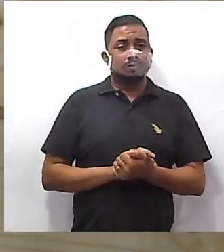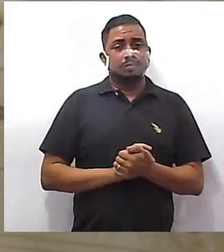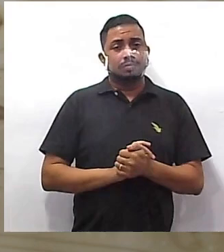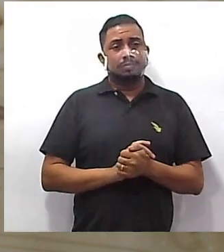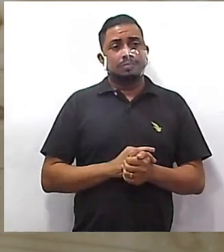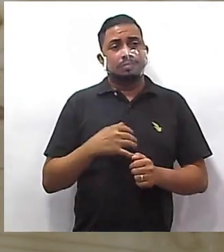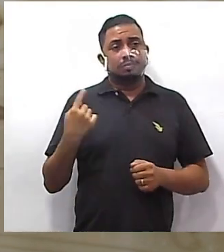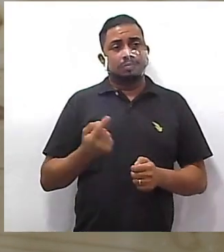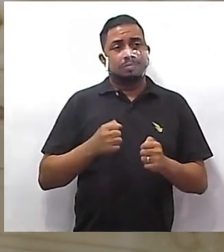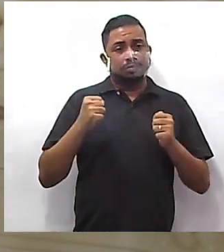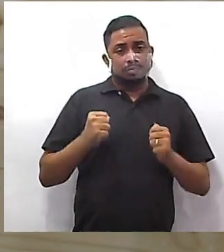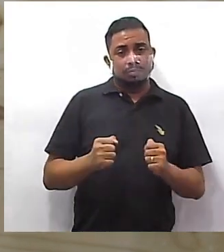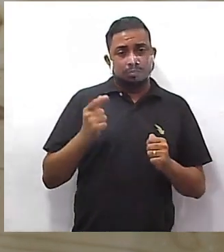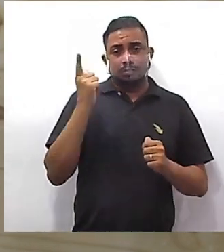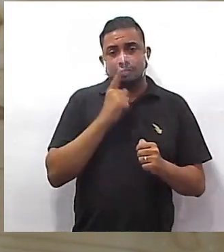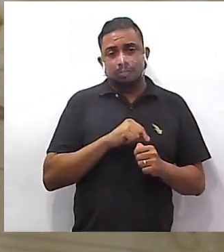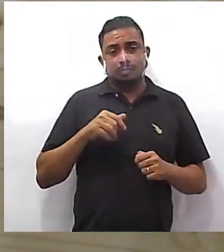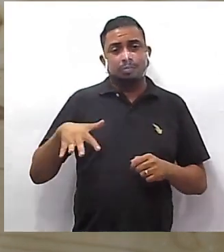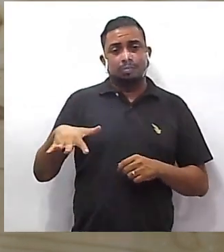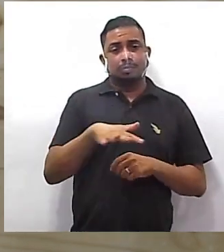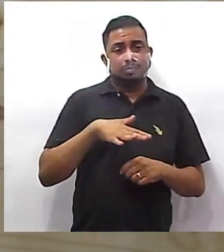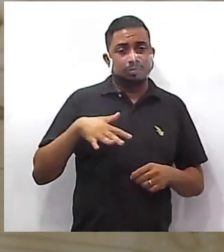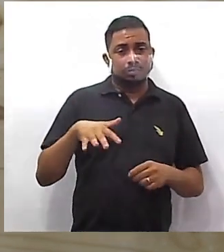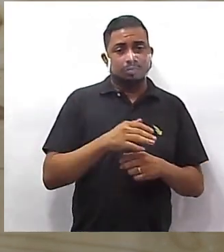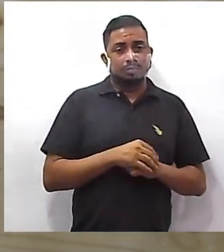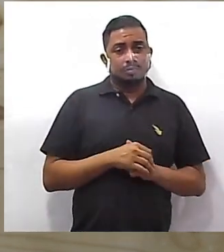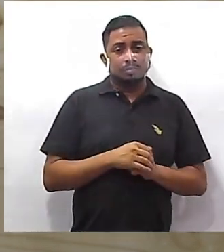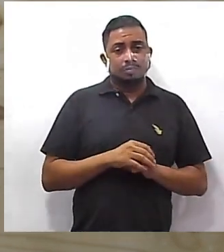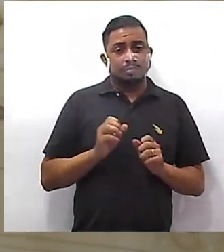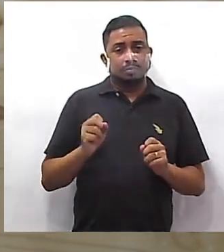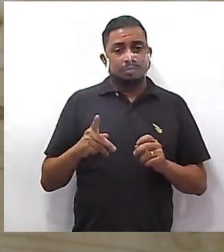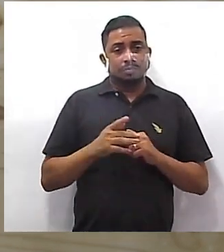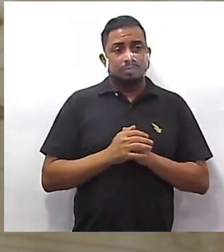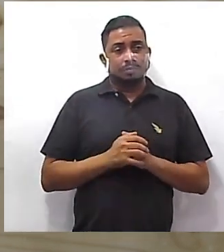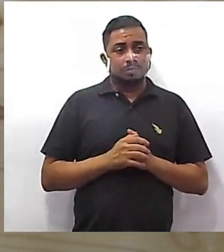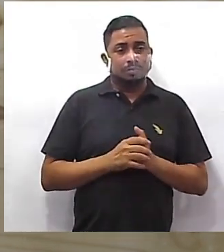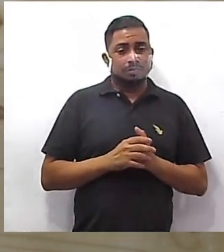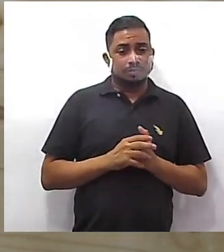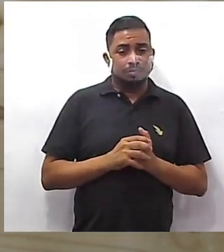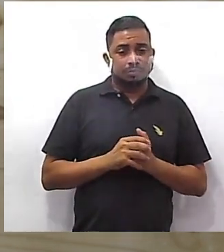nós podemos considerar ambiente salutar. Ok, gente?